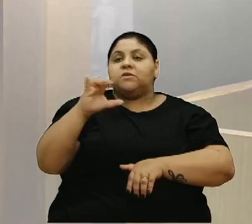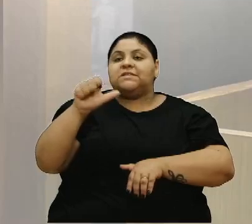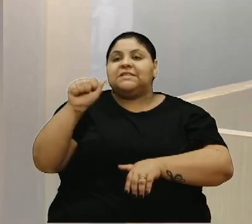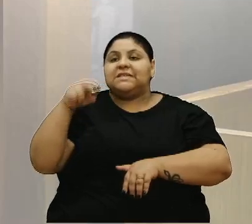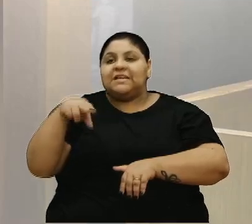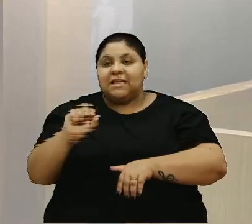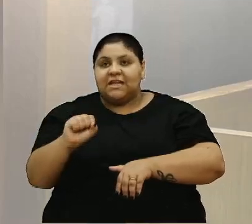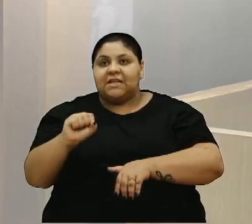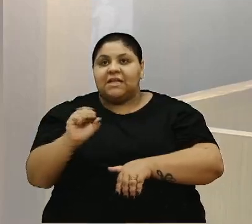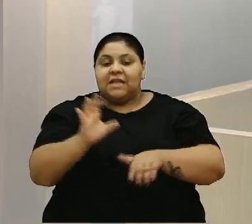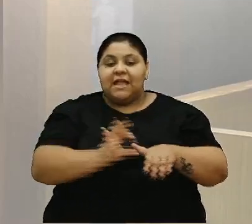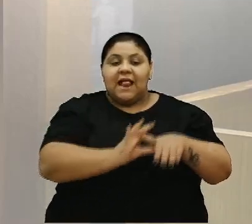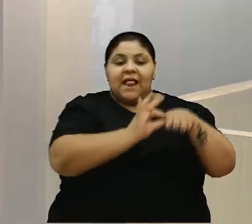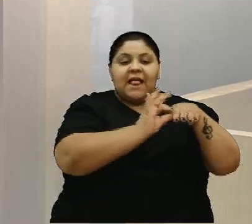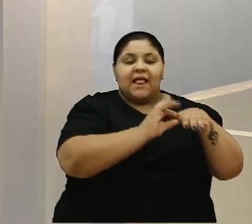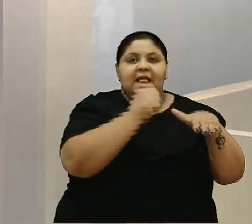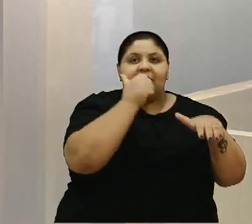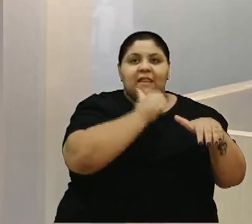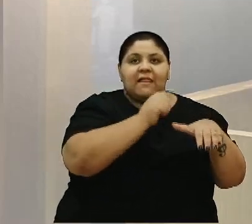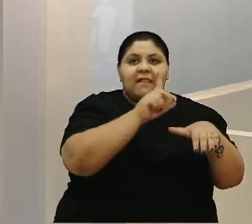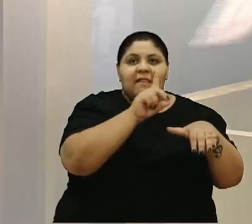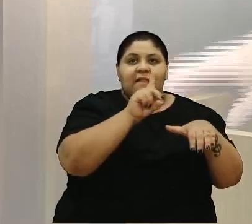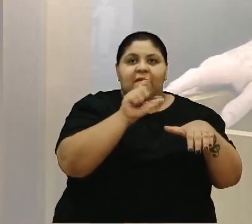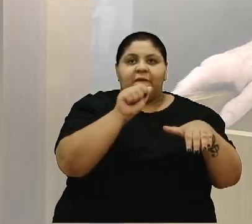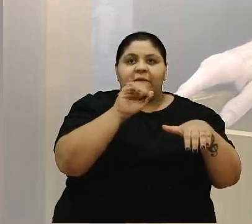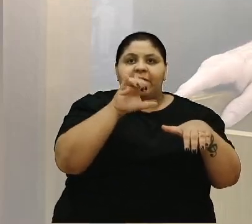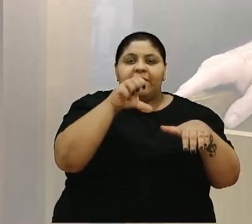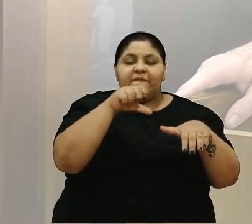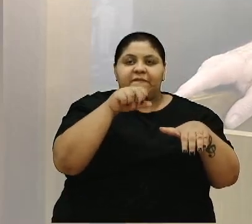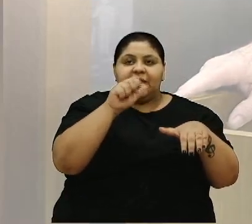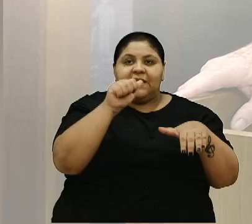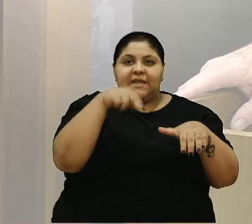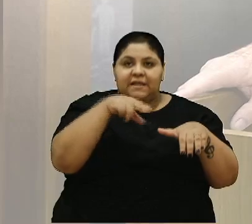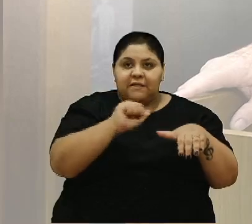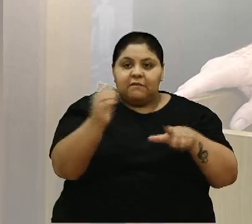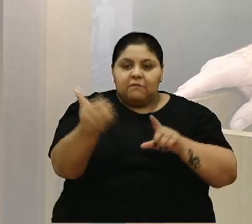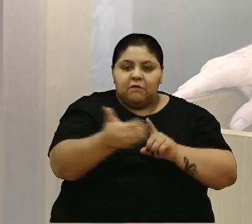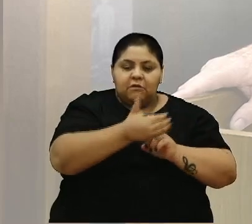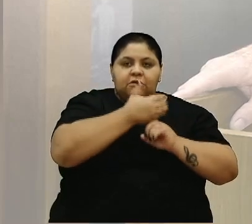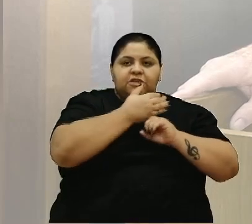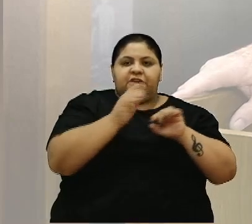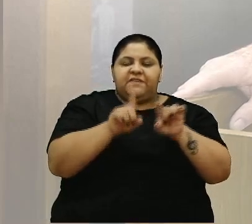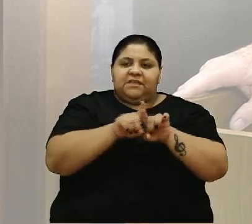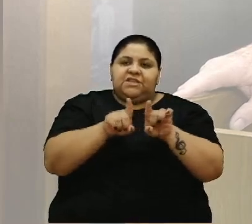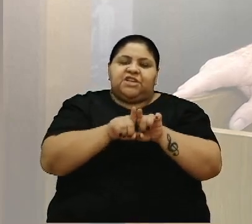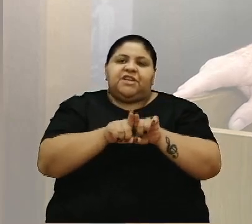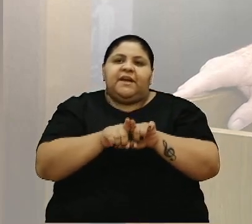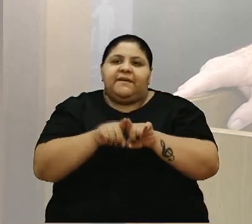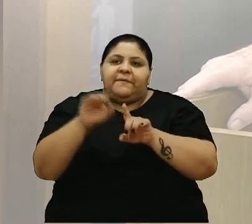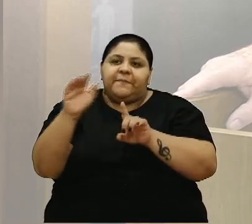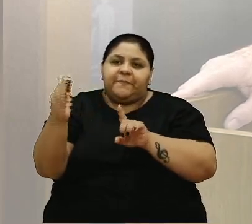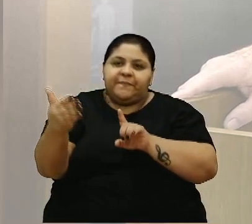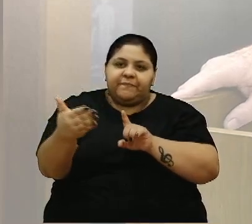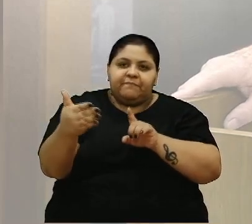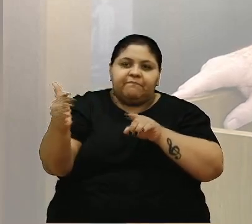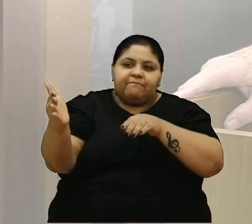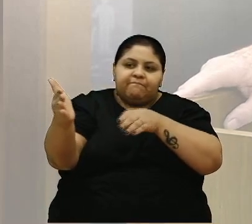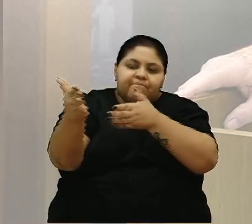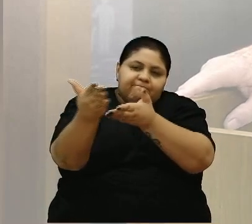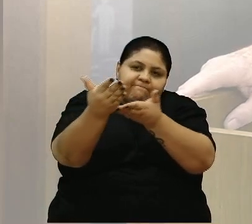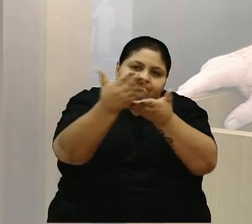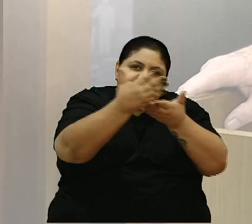a patroa Daiana, pelo acolhimento, pela receptividade, e que o